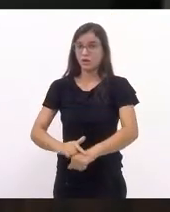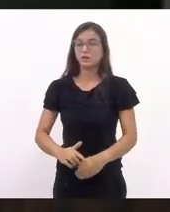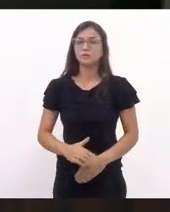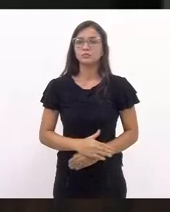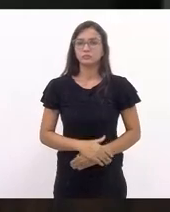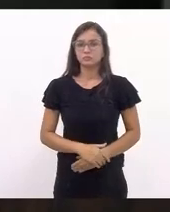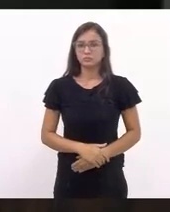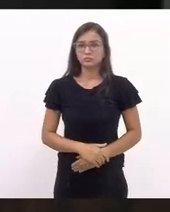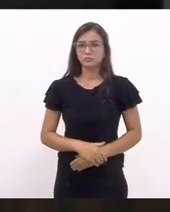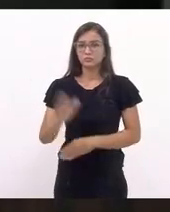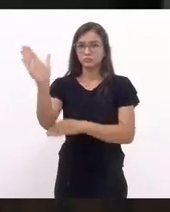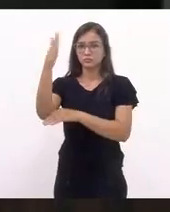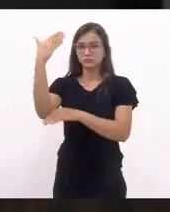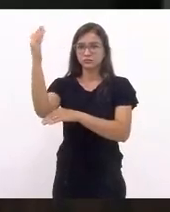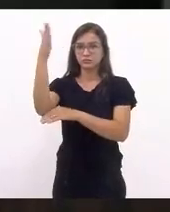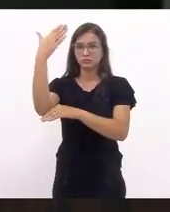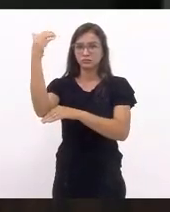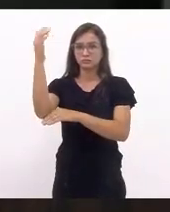Nacional